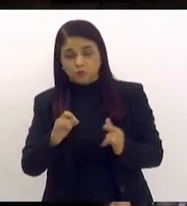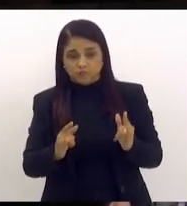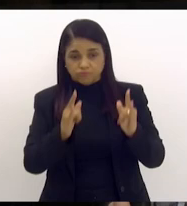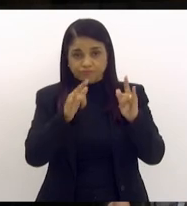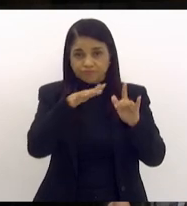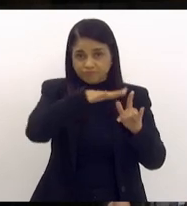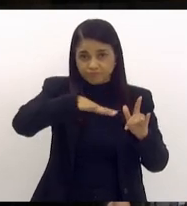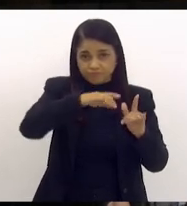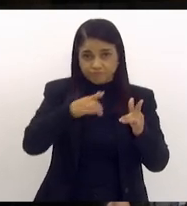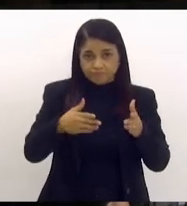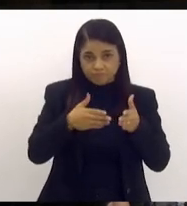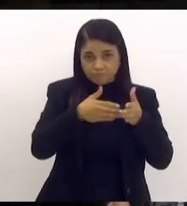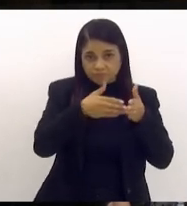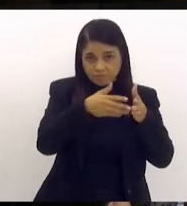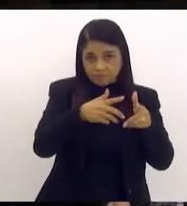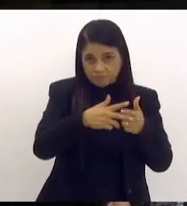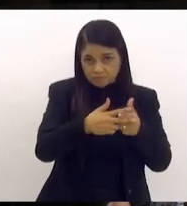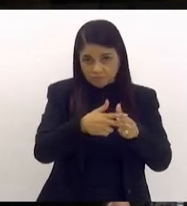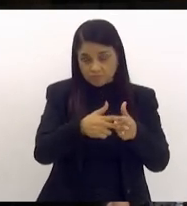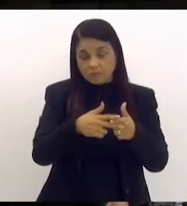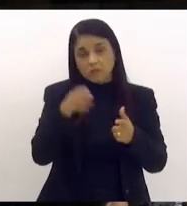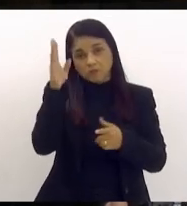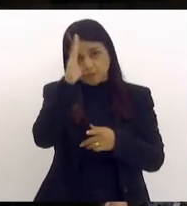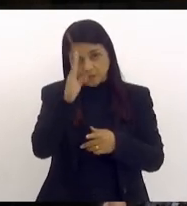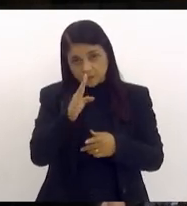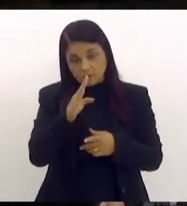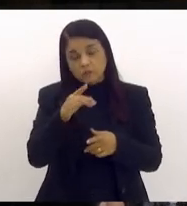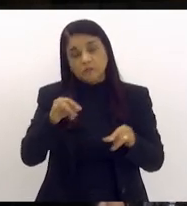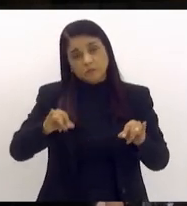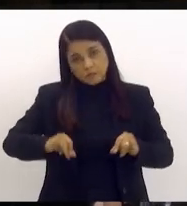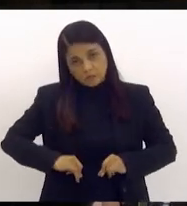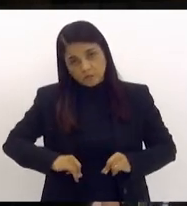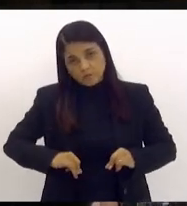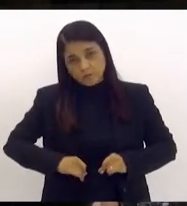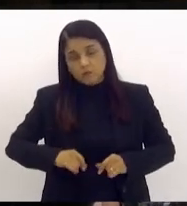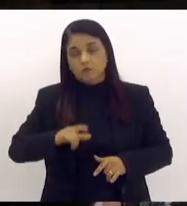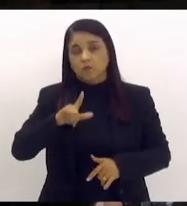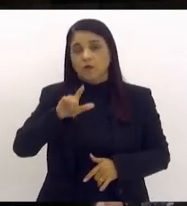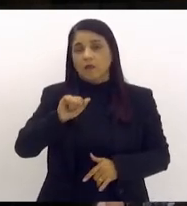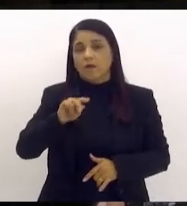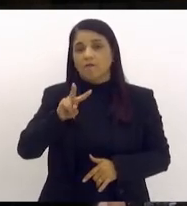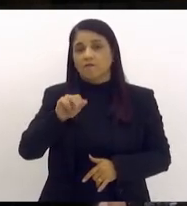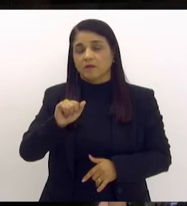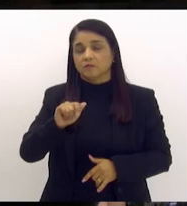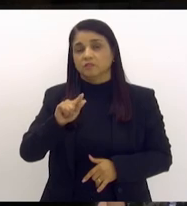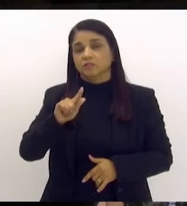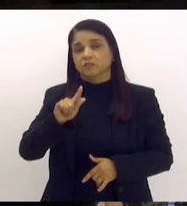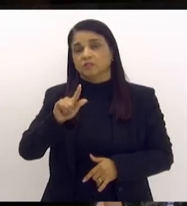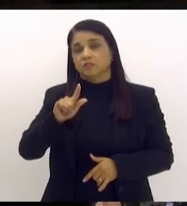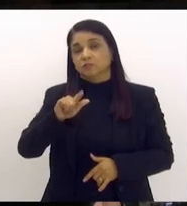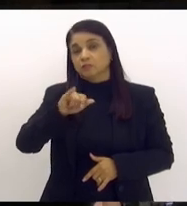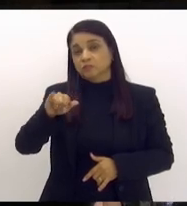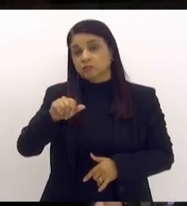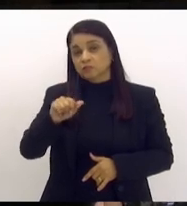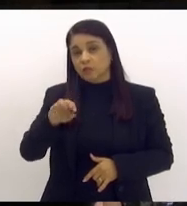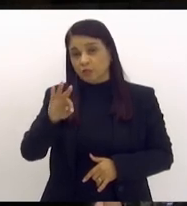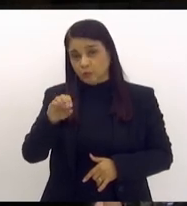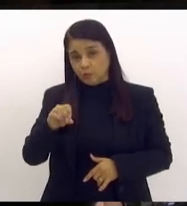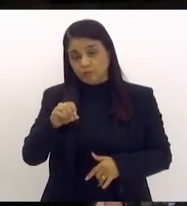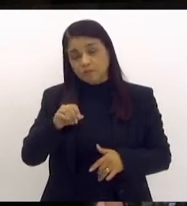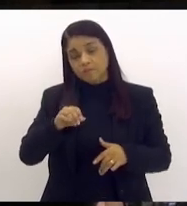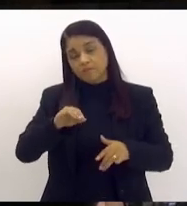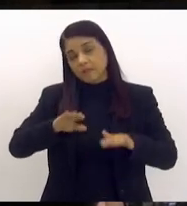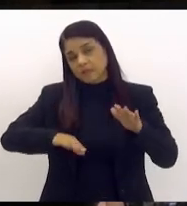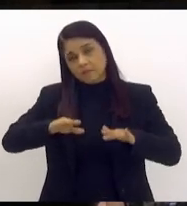eh sofreu com as questões da lavaj jato não é independentemente da motivação da